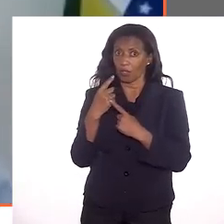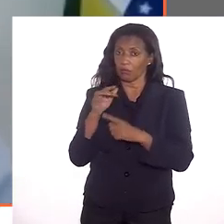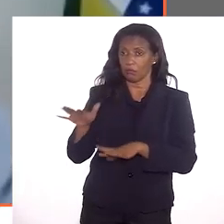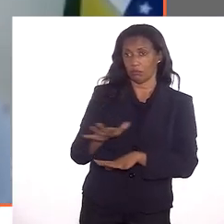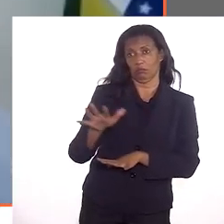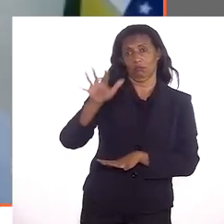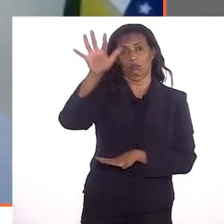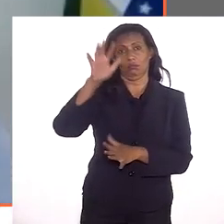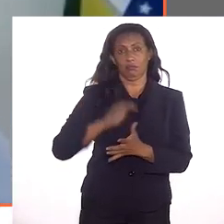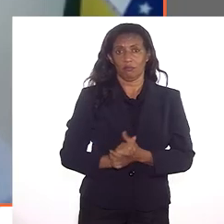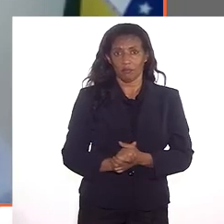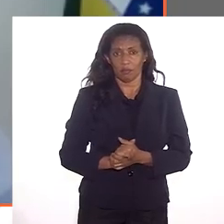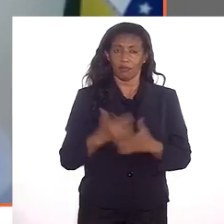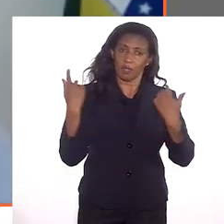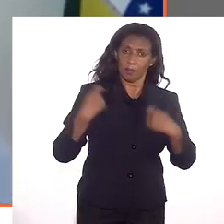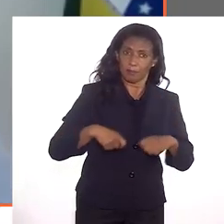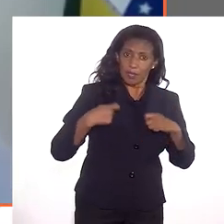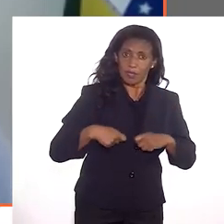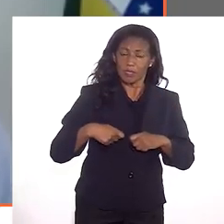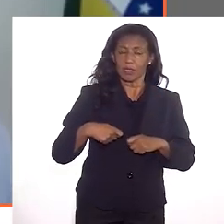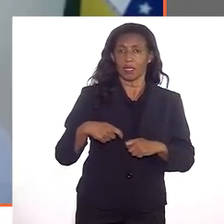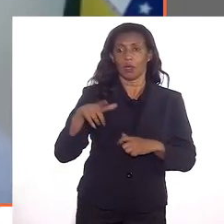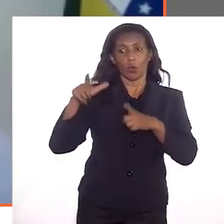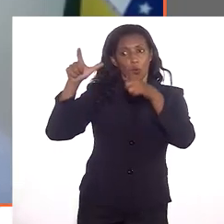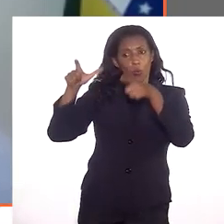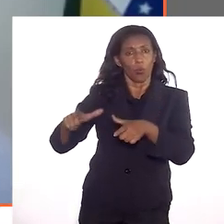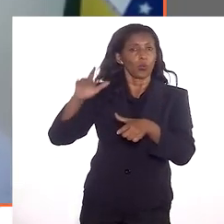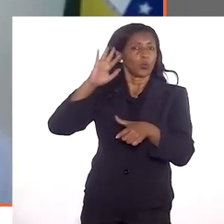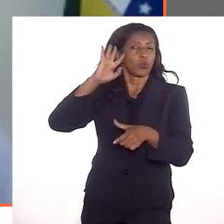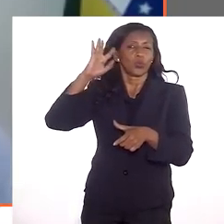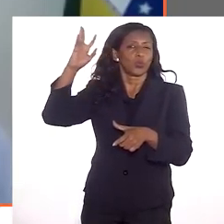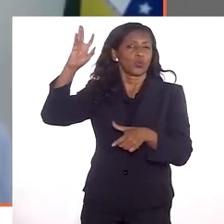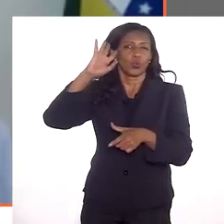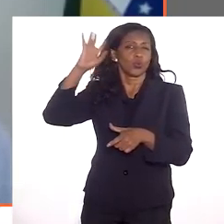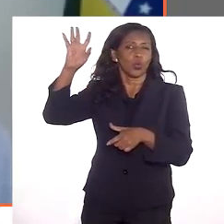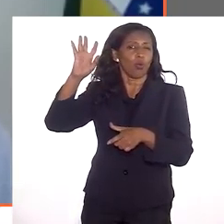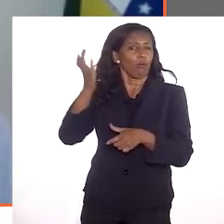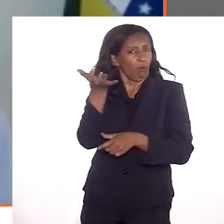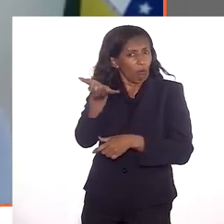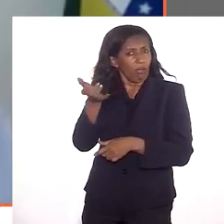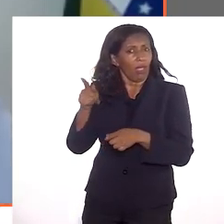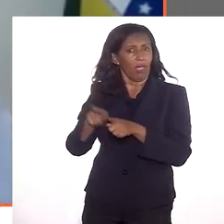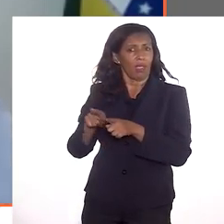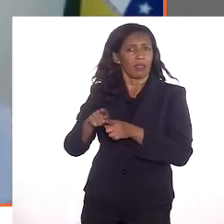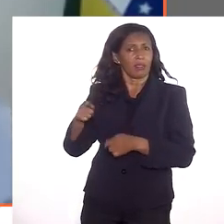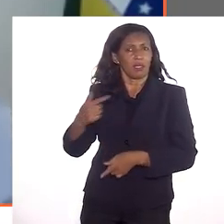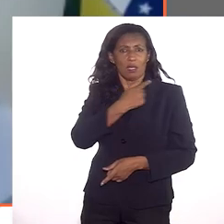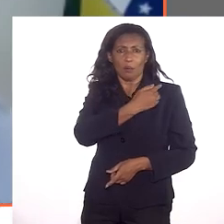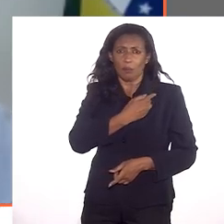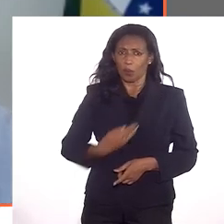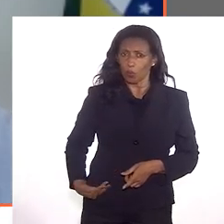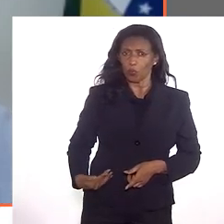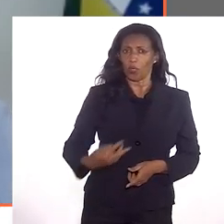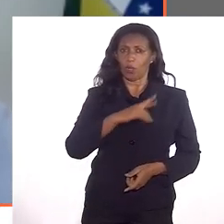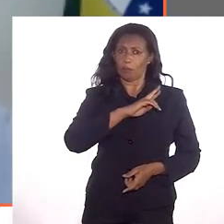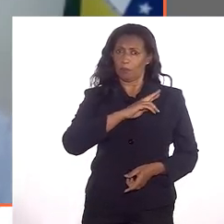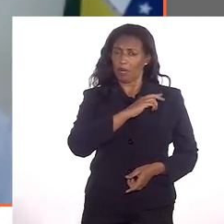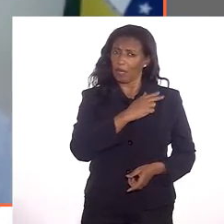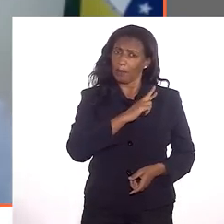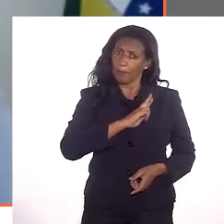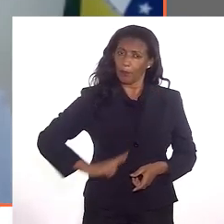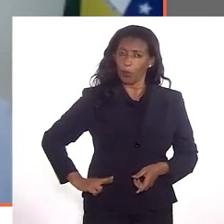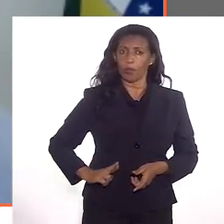coletivos, dialogue com esses territórios, né? Porque esses territórios sonham com a sua ocupação pelo poder público, pela